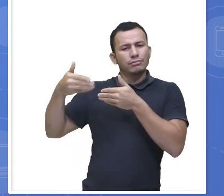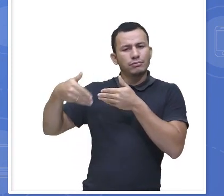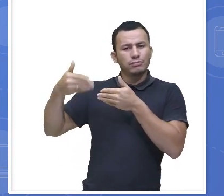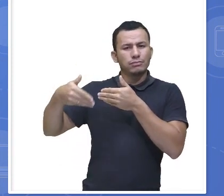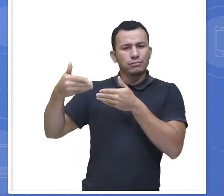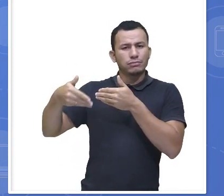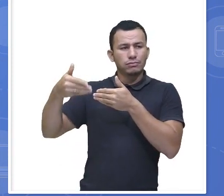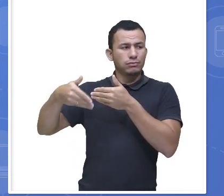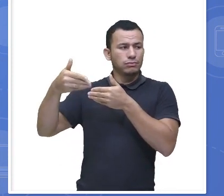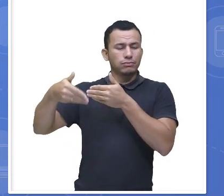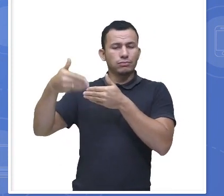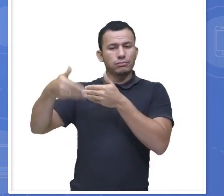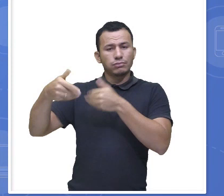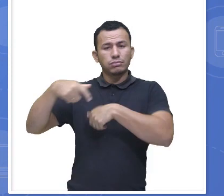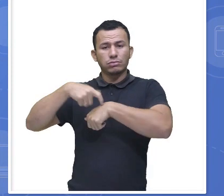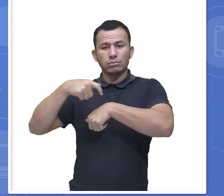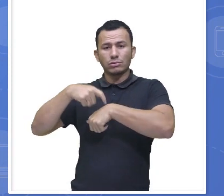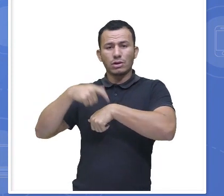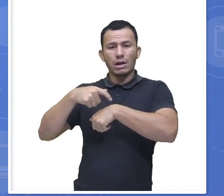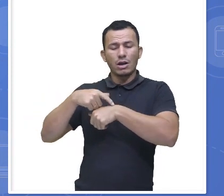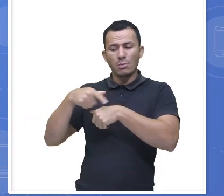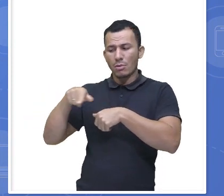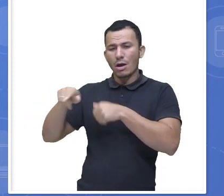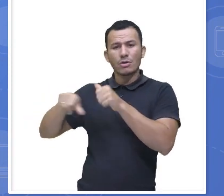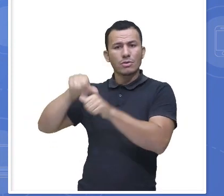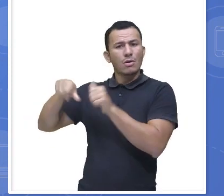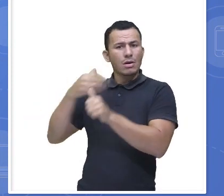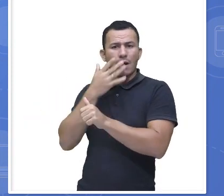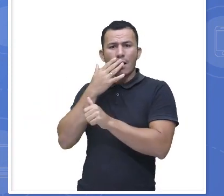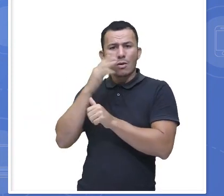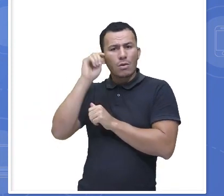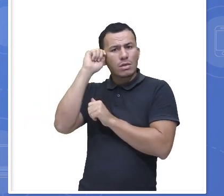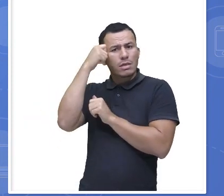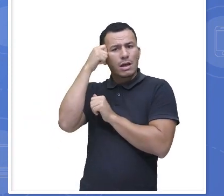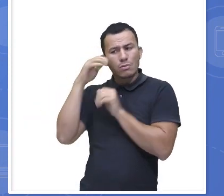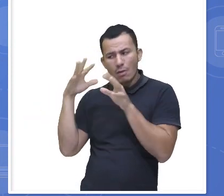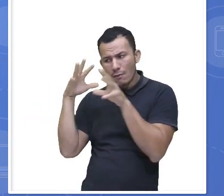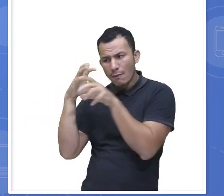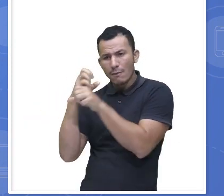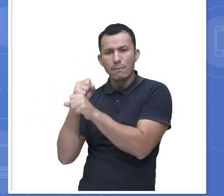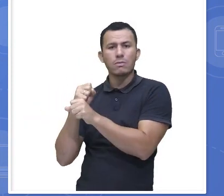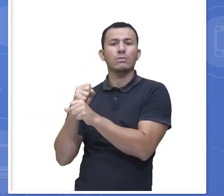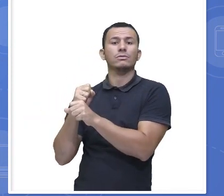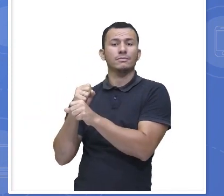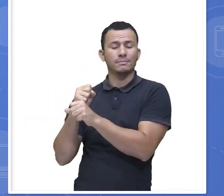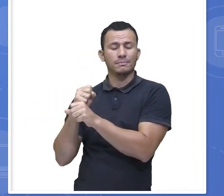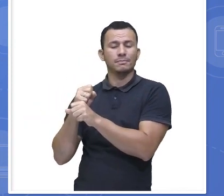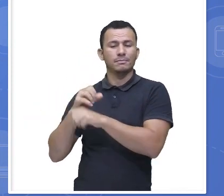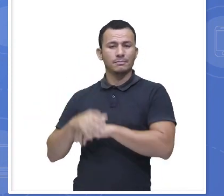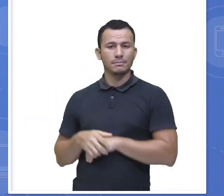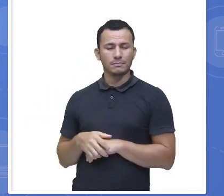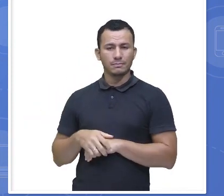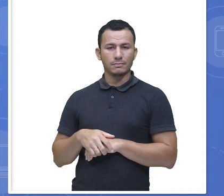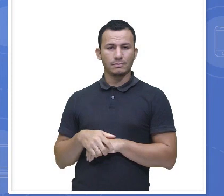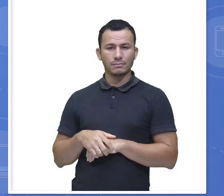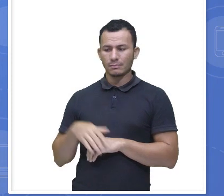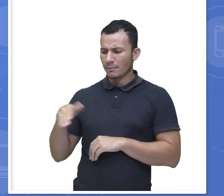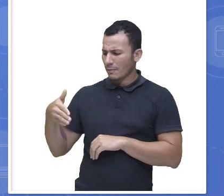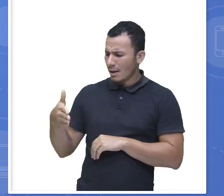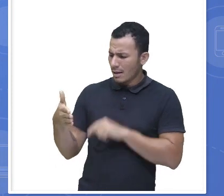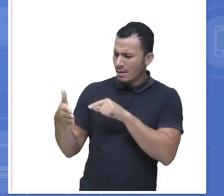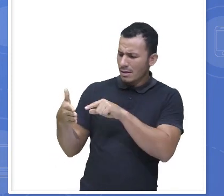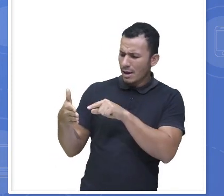altura, depois de um determinado tempo, começou a tornar-se negro. Bom, era um nó negro